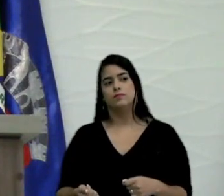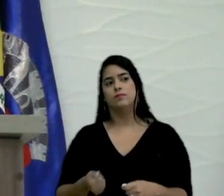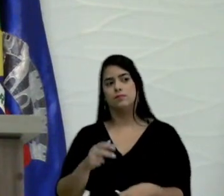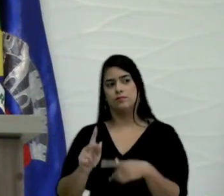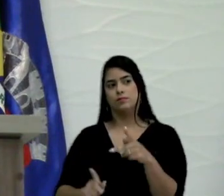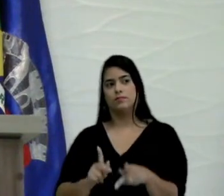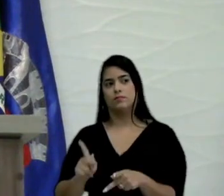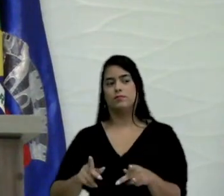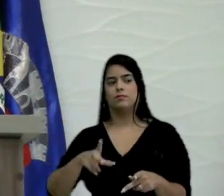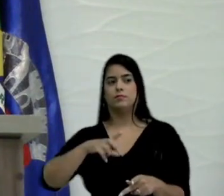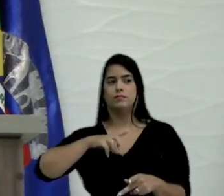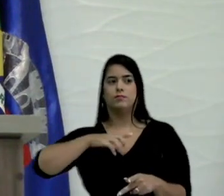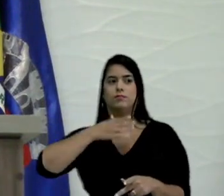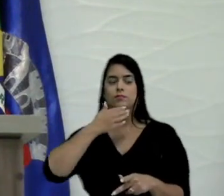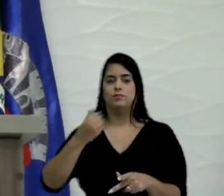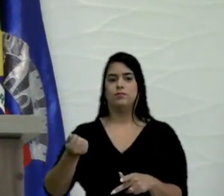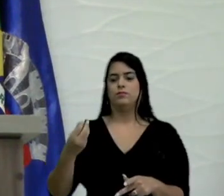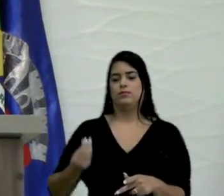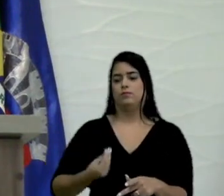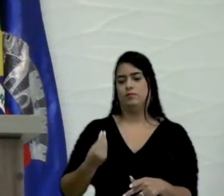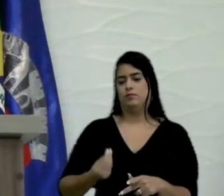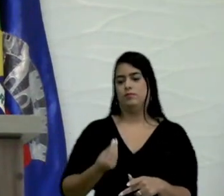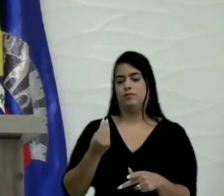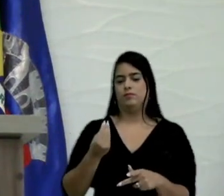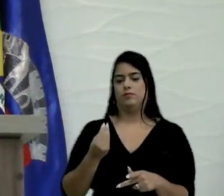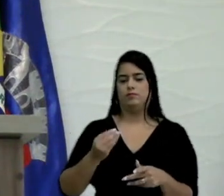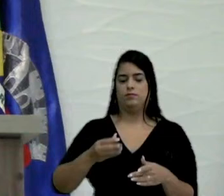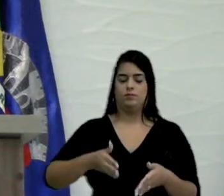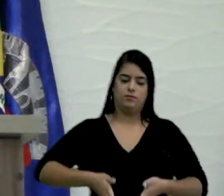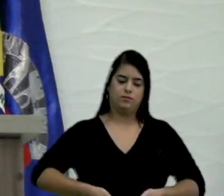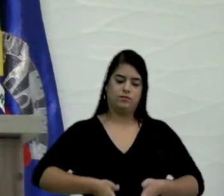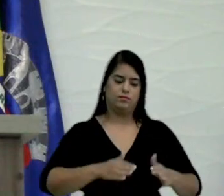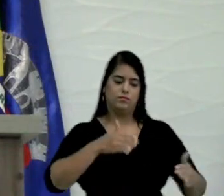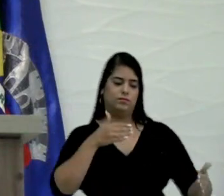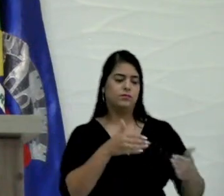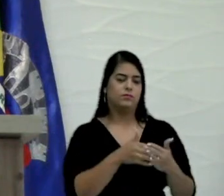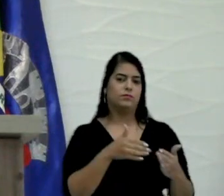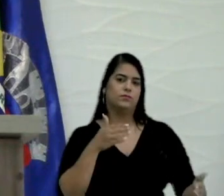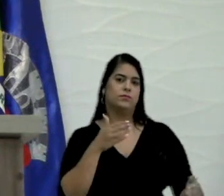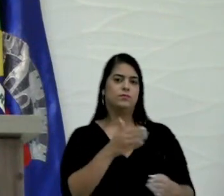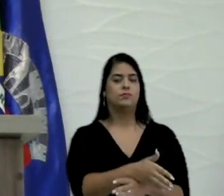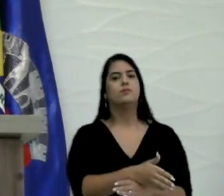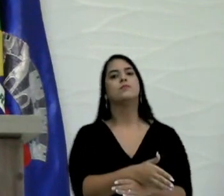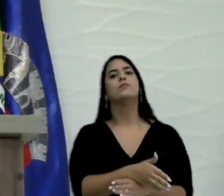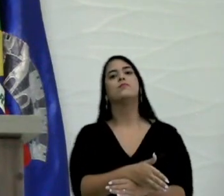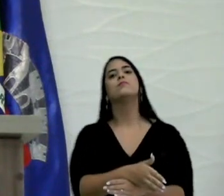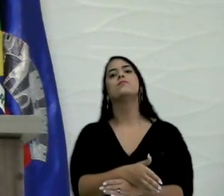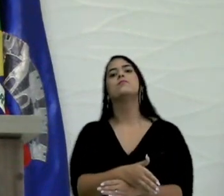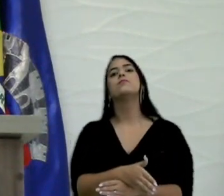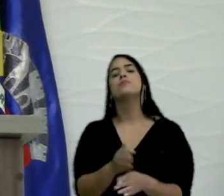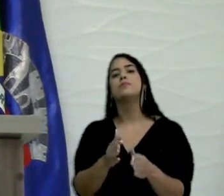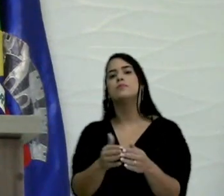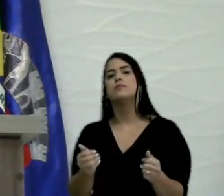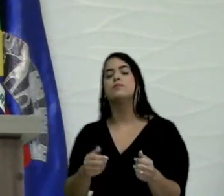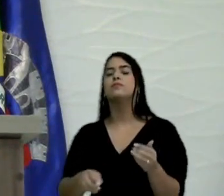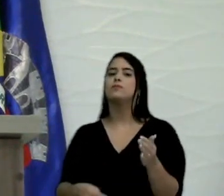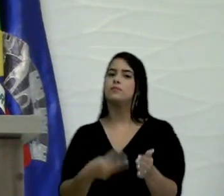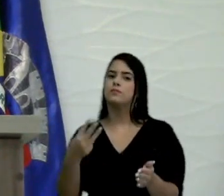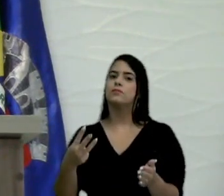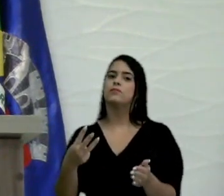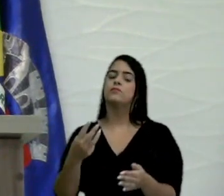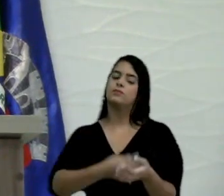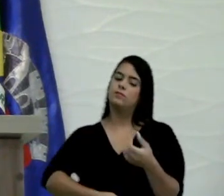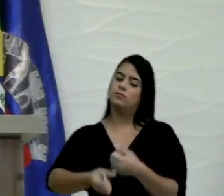povo tenha um melhor qualidade melhor acesso transitar melhor nas uras de São Bento do Uno Então esse é um requerimento que pelo terceiro ano estou aqui